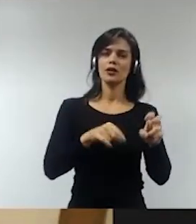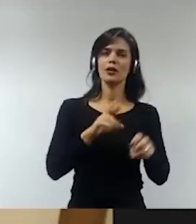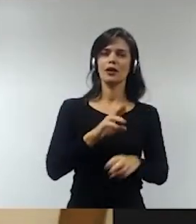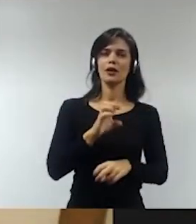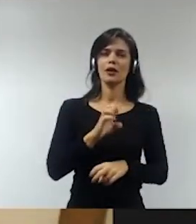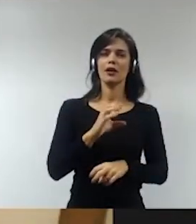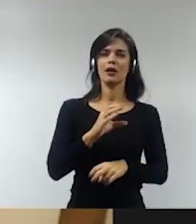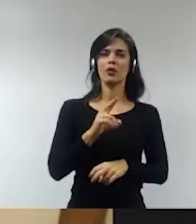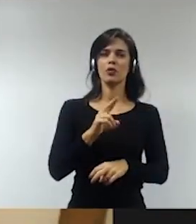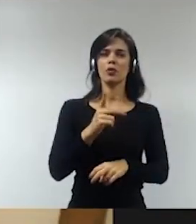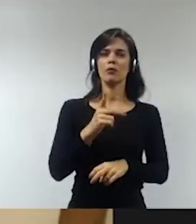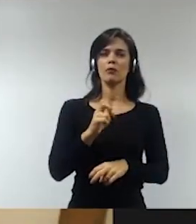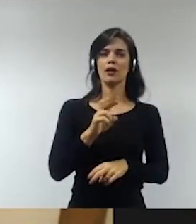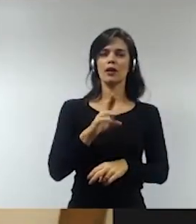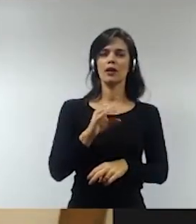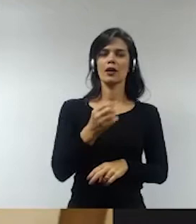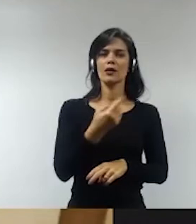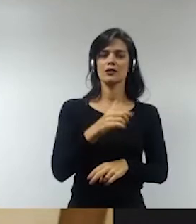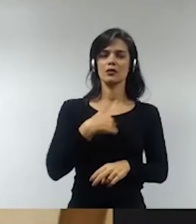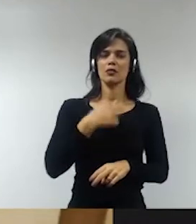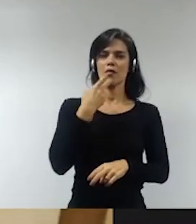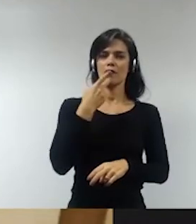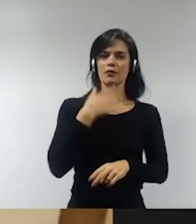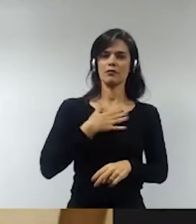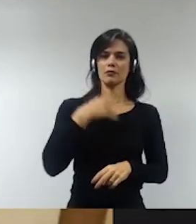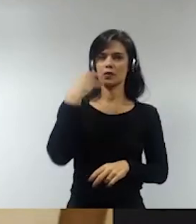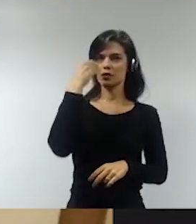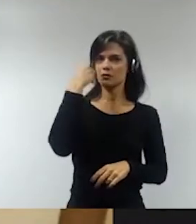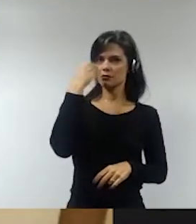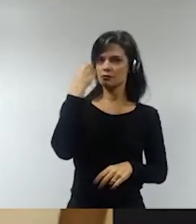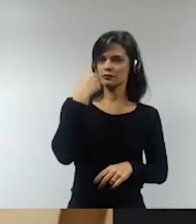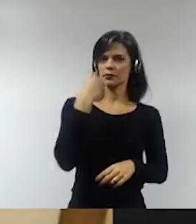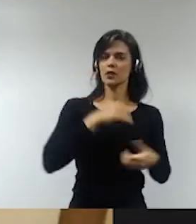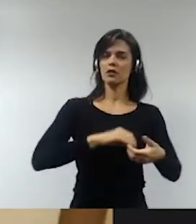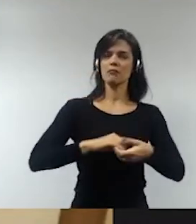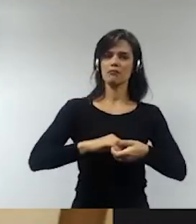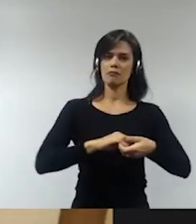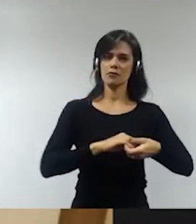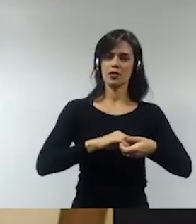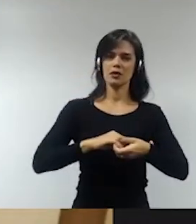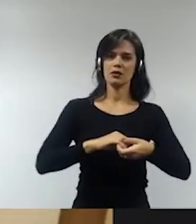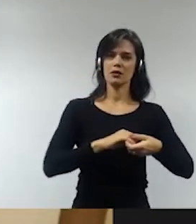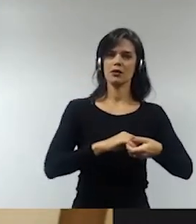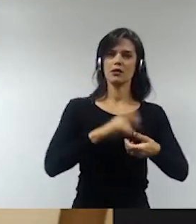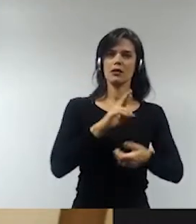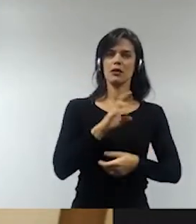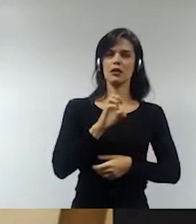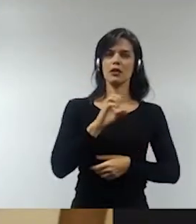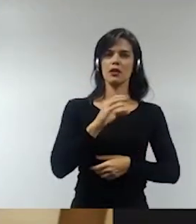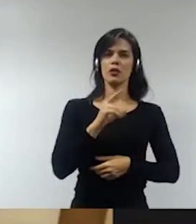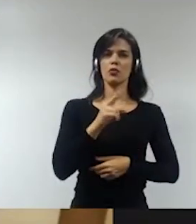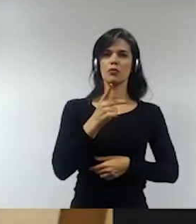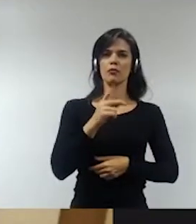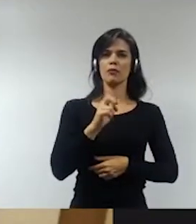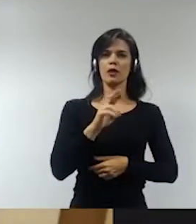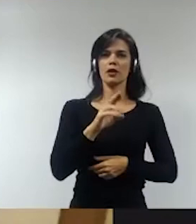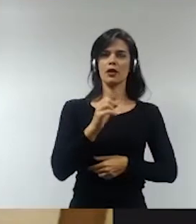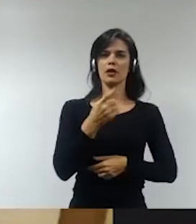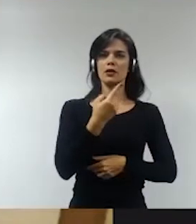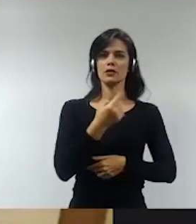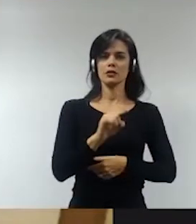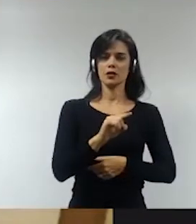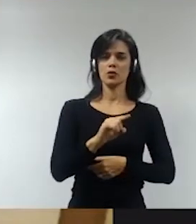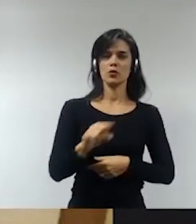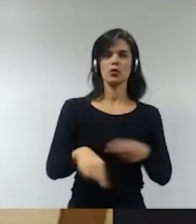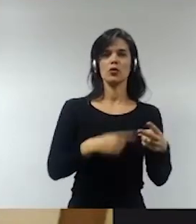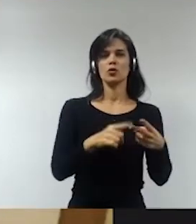recuperação. Então, assim, eu vou falar um pouquinho da minha experiência na mediação em recuperações, e aí, na segunda rodada,